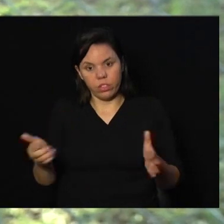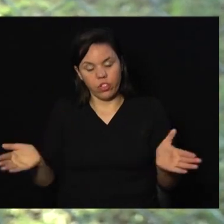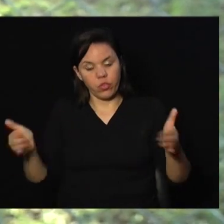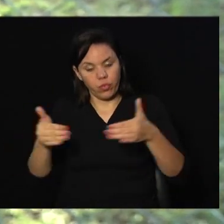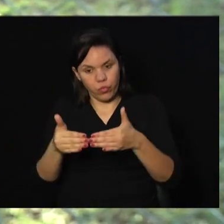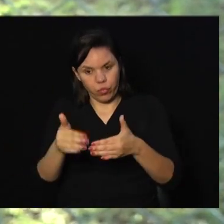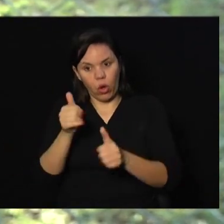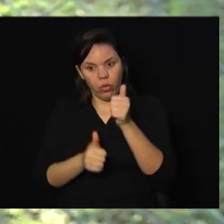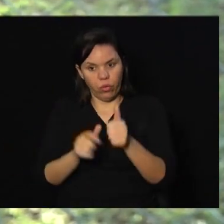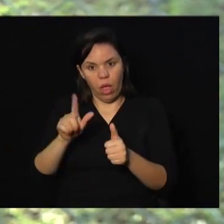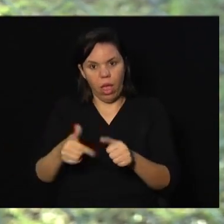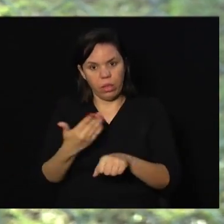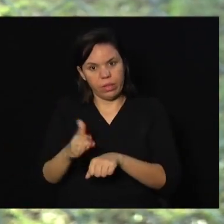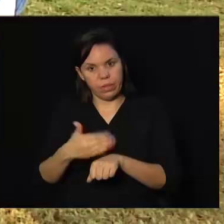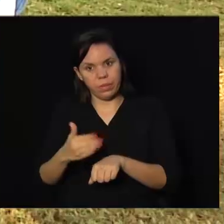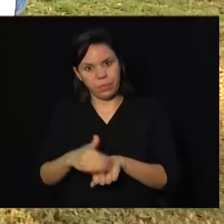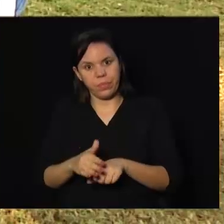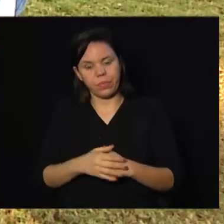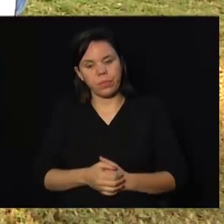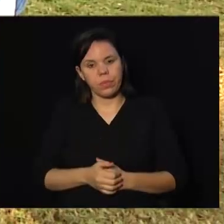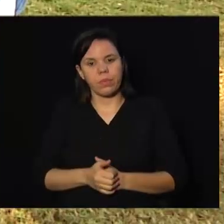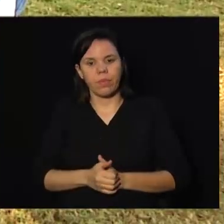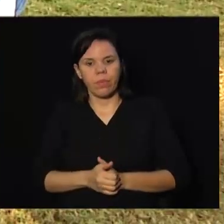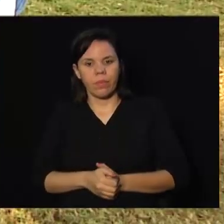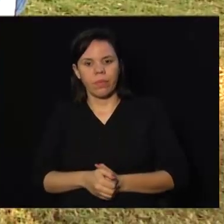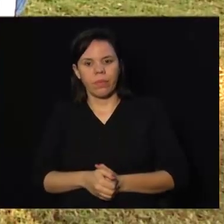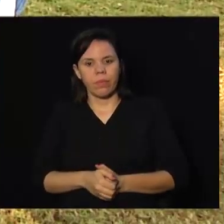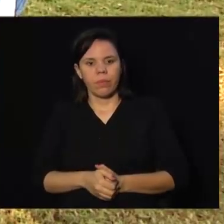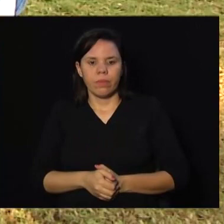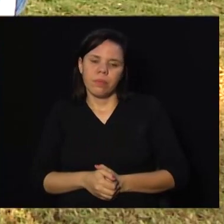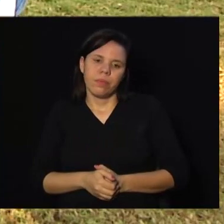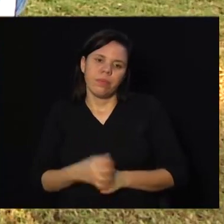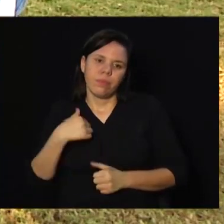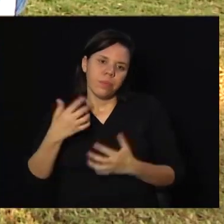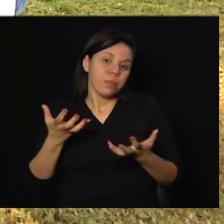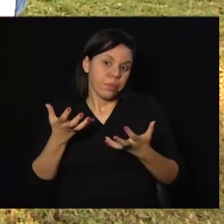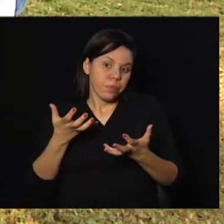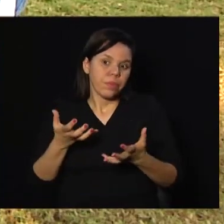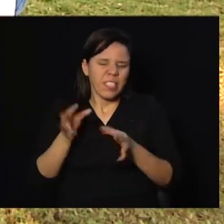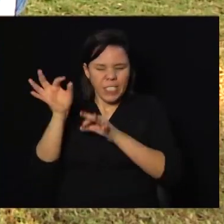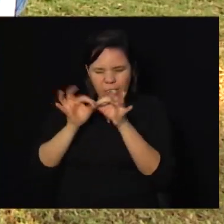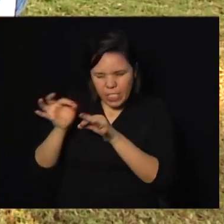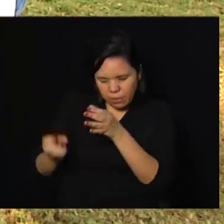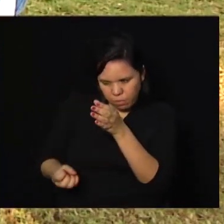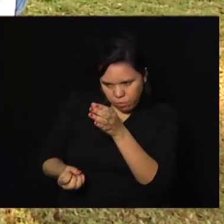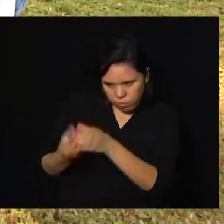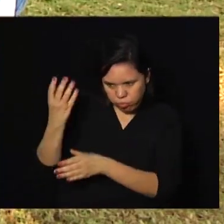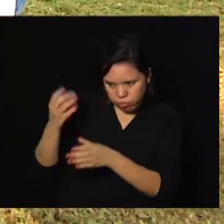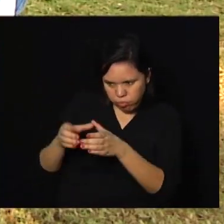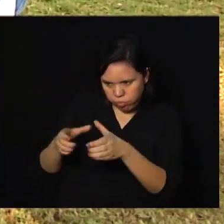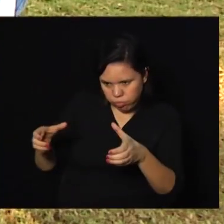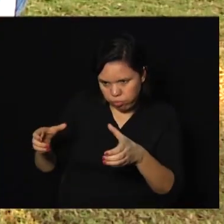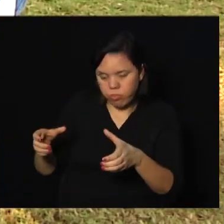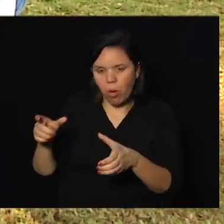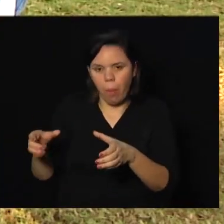que era mais de treinamento, e eu quis fundar um clube um